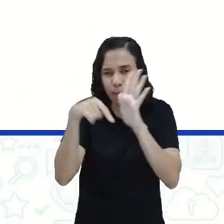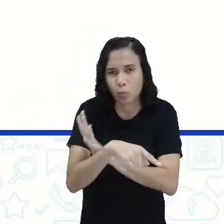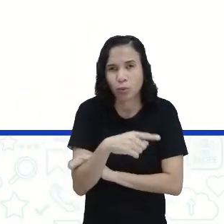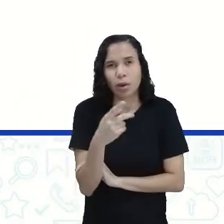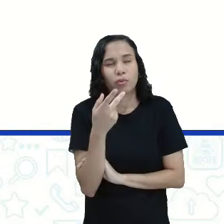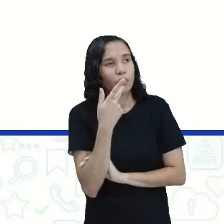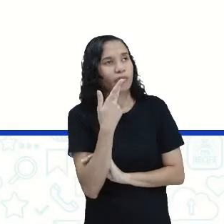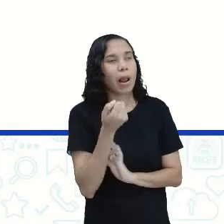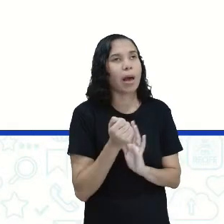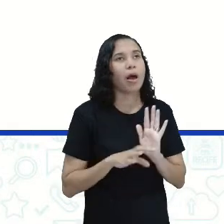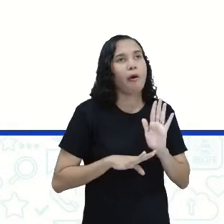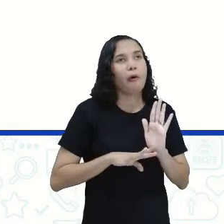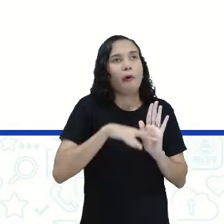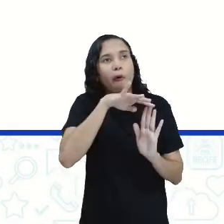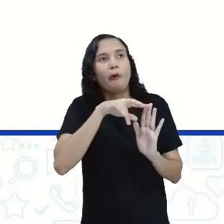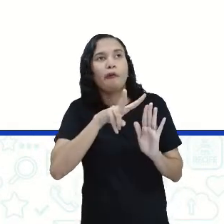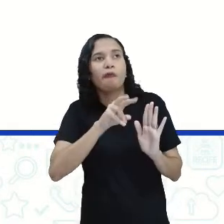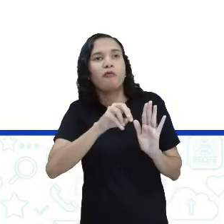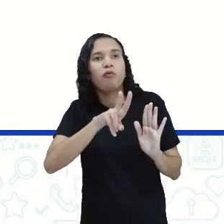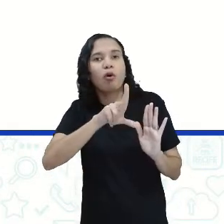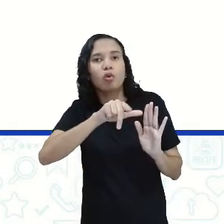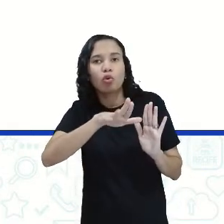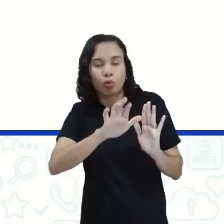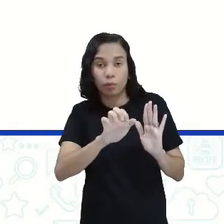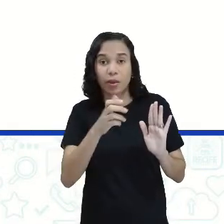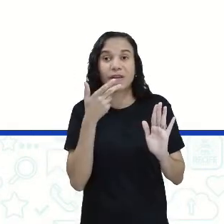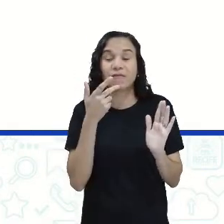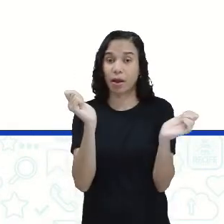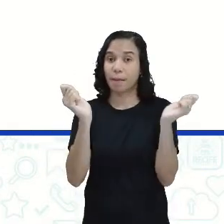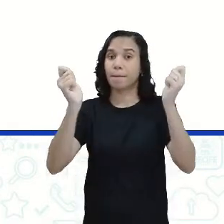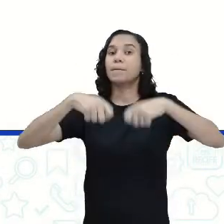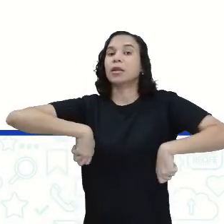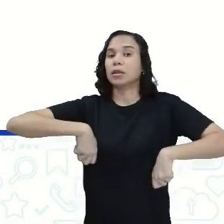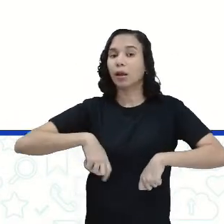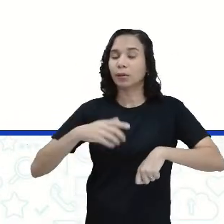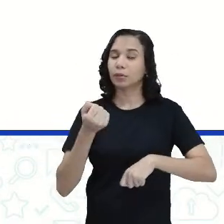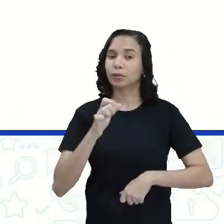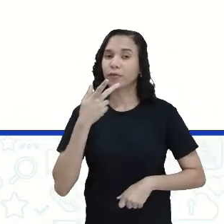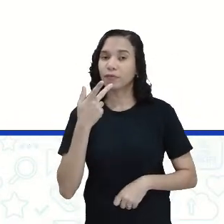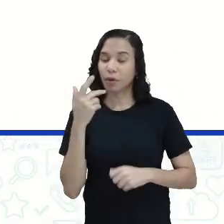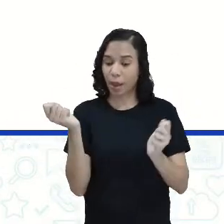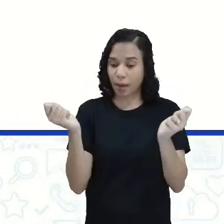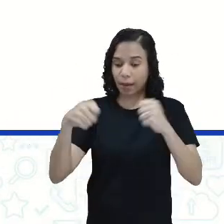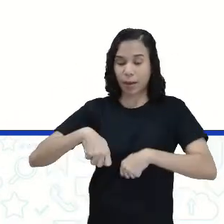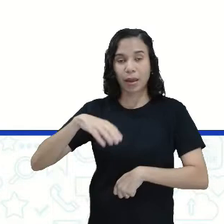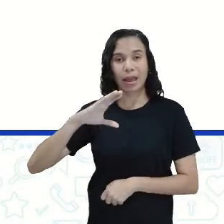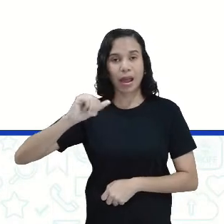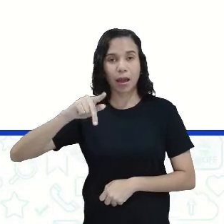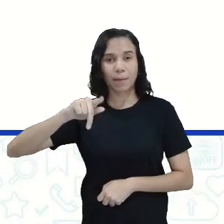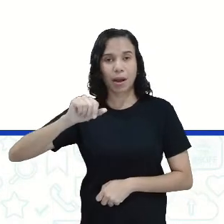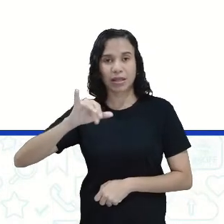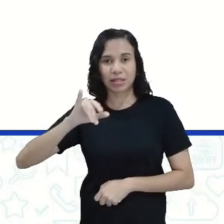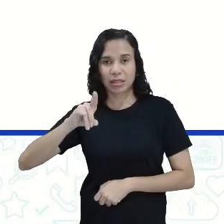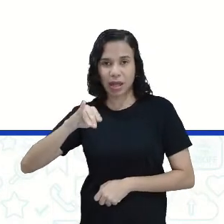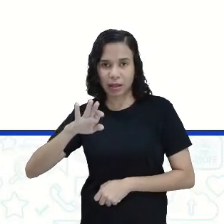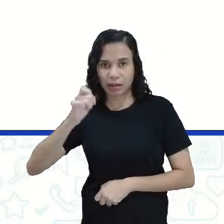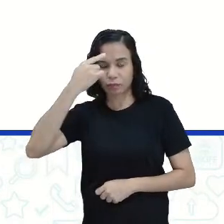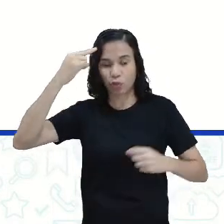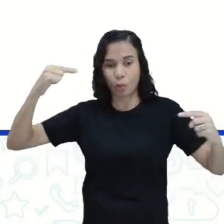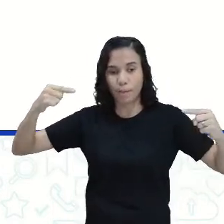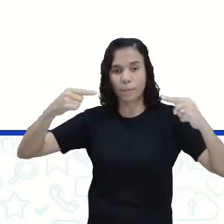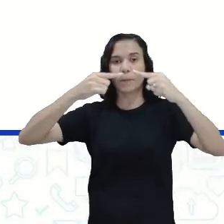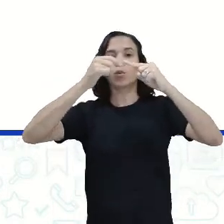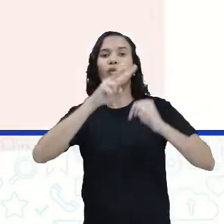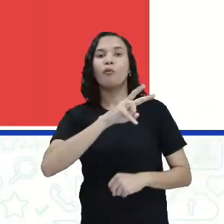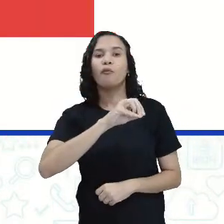não fala a palavra volume, ele fala a palavra capacidade. Quando falar essa palavra capacidade, você vai lembrar de volume, tá bom?